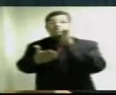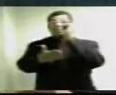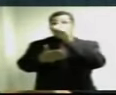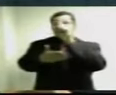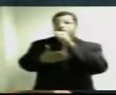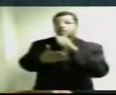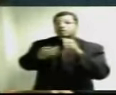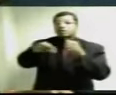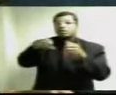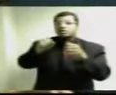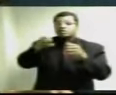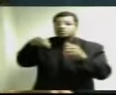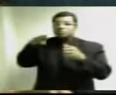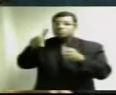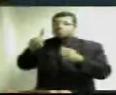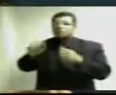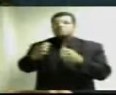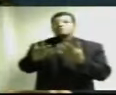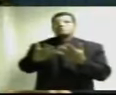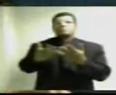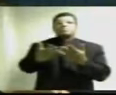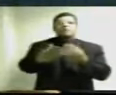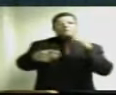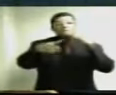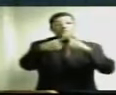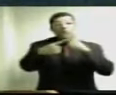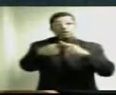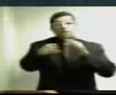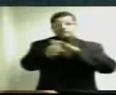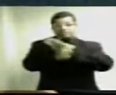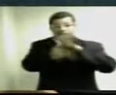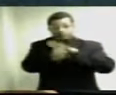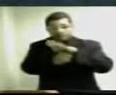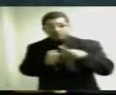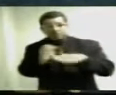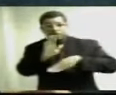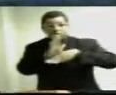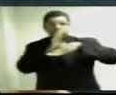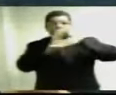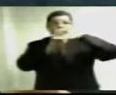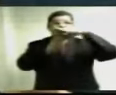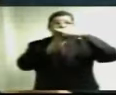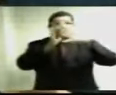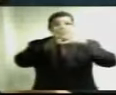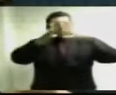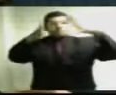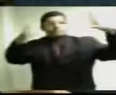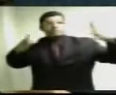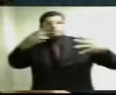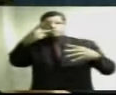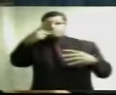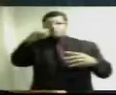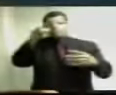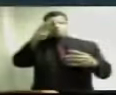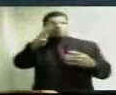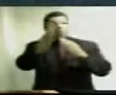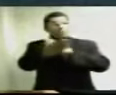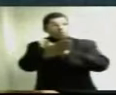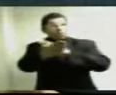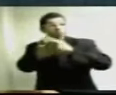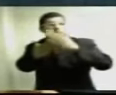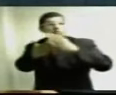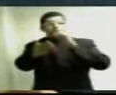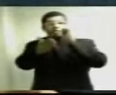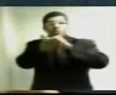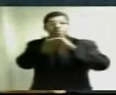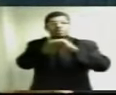da classe média, porque a cheia do pífio crescimento do PIB começou a bater